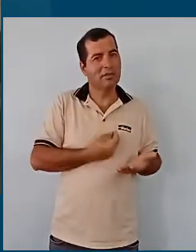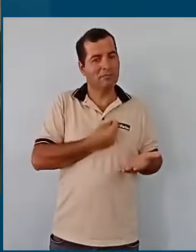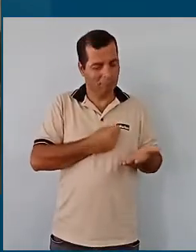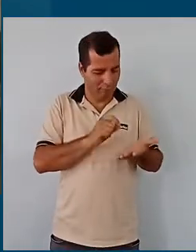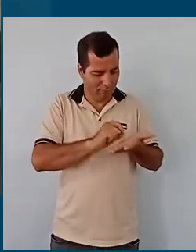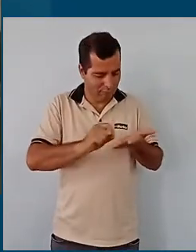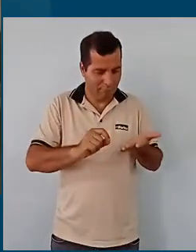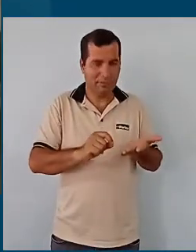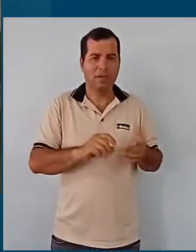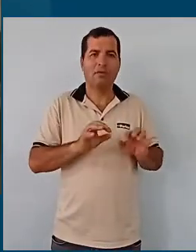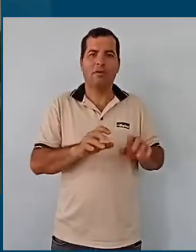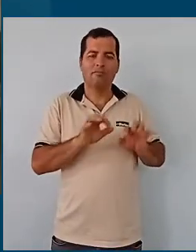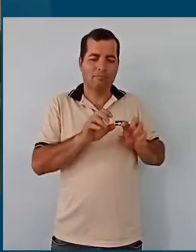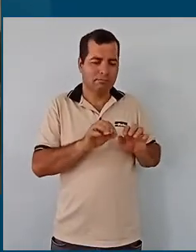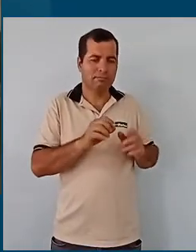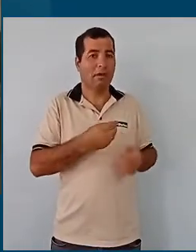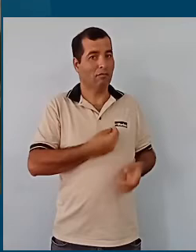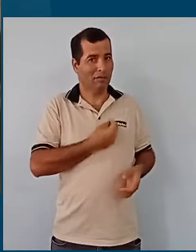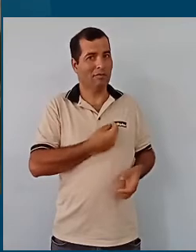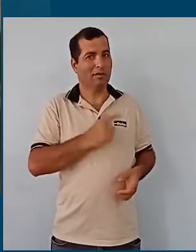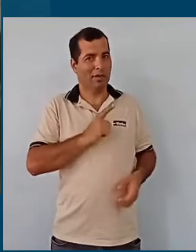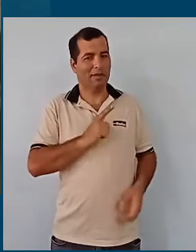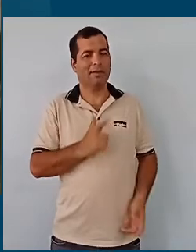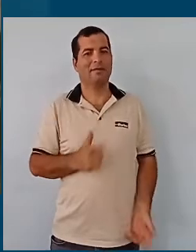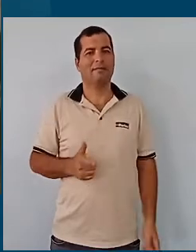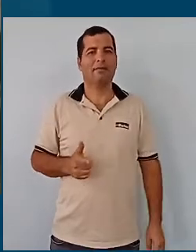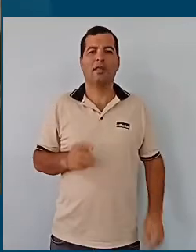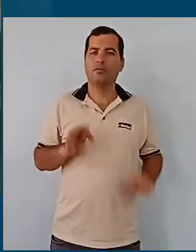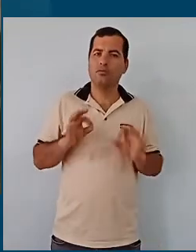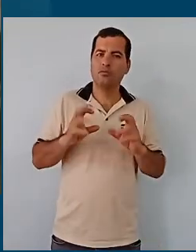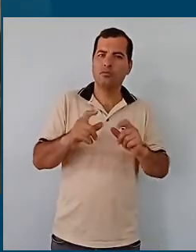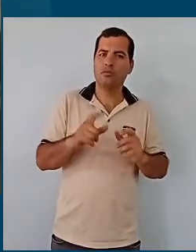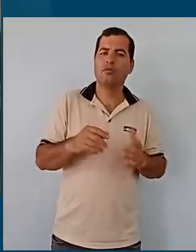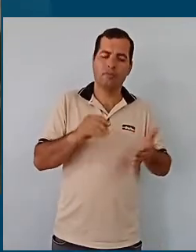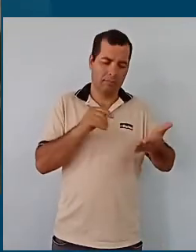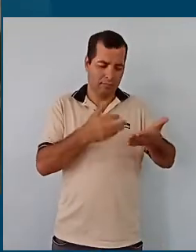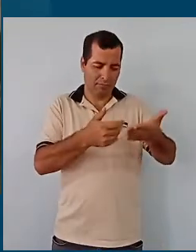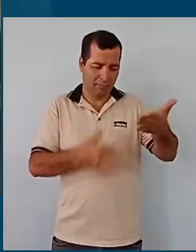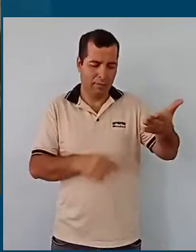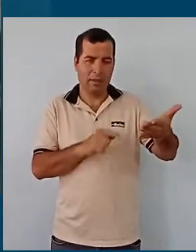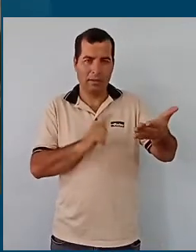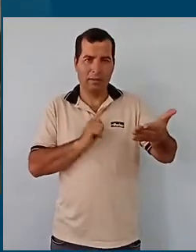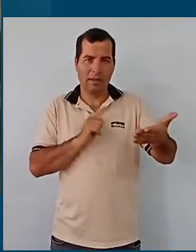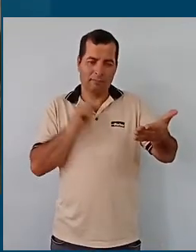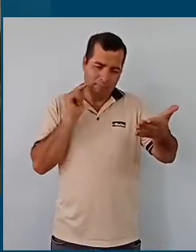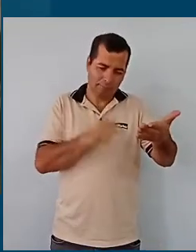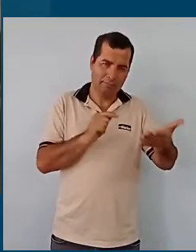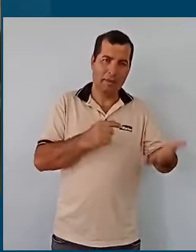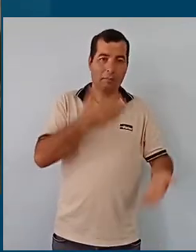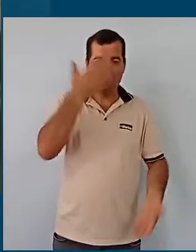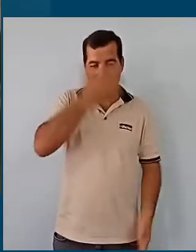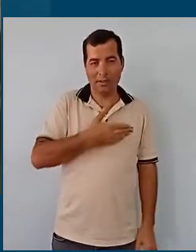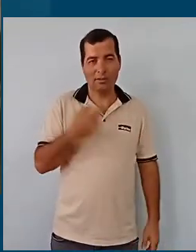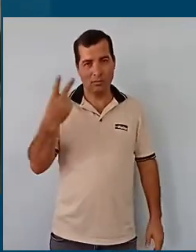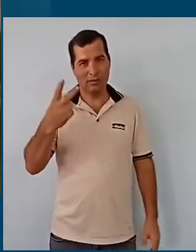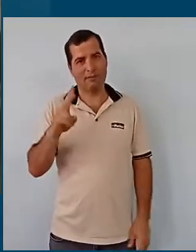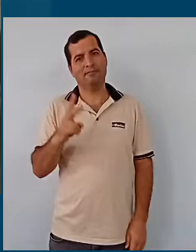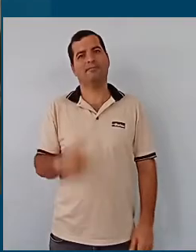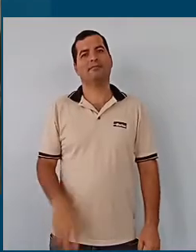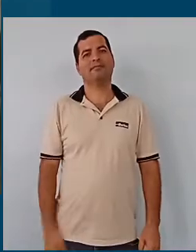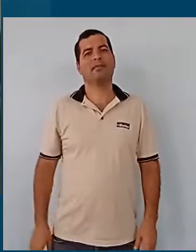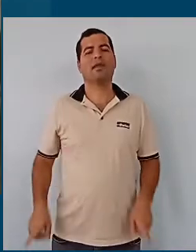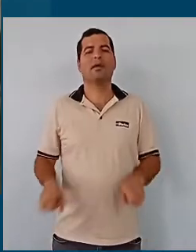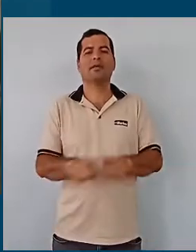Instituto Brasileiro de Sociologia Aplicada, então o link vai estar aqui no chat do evento. E também no chat vocês